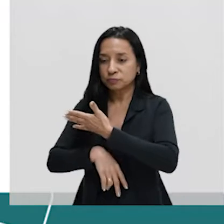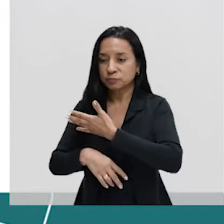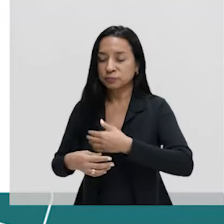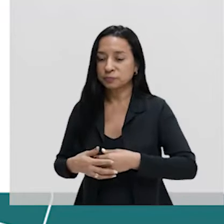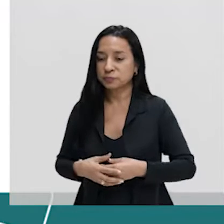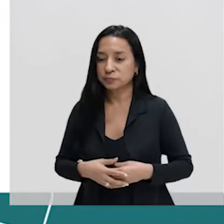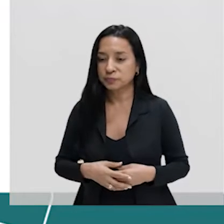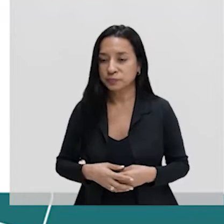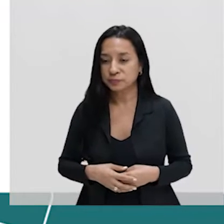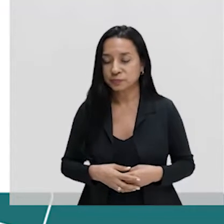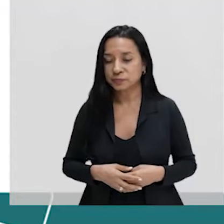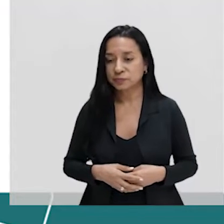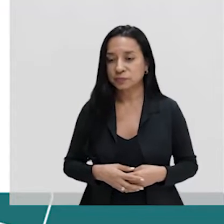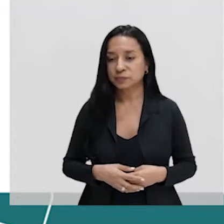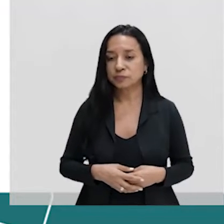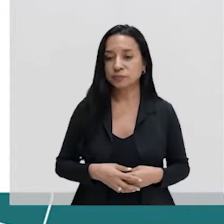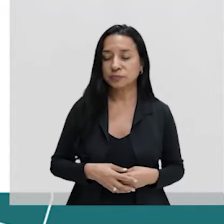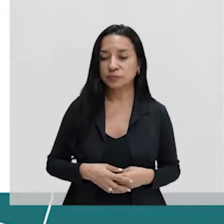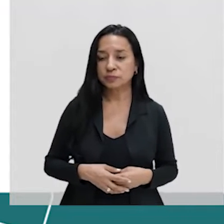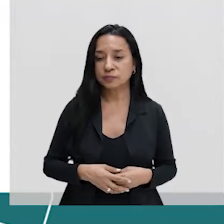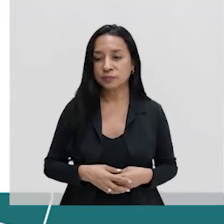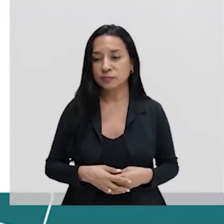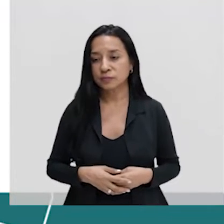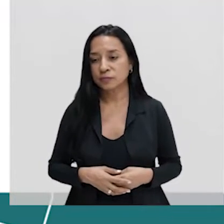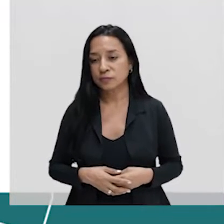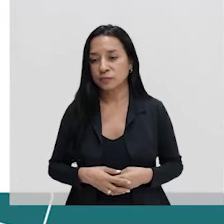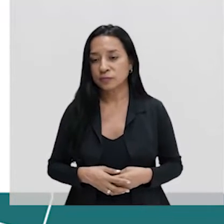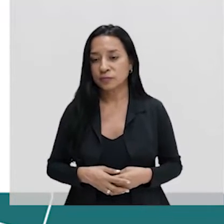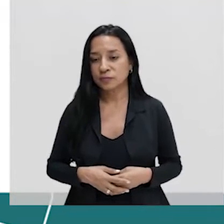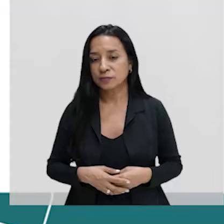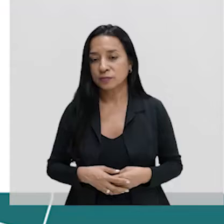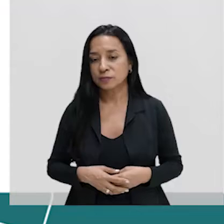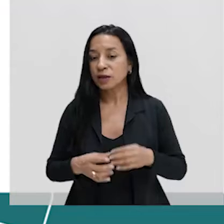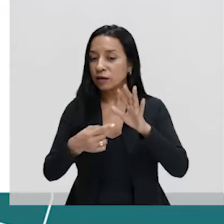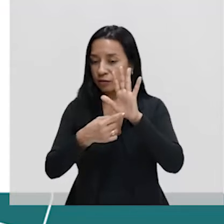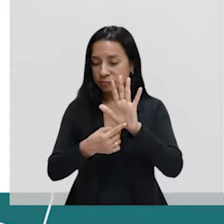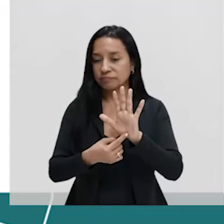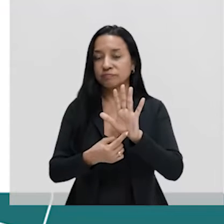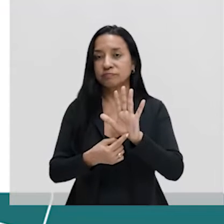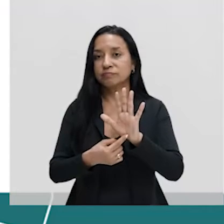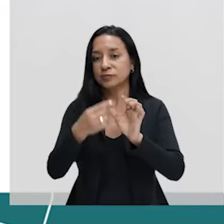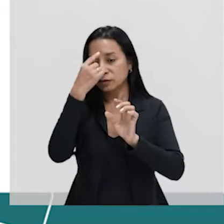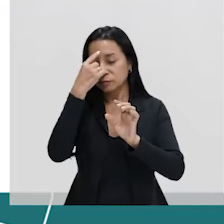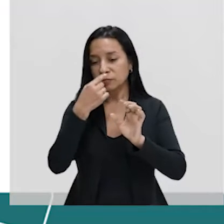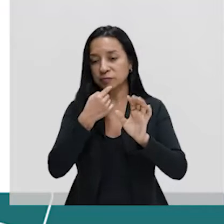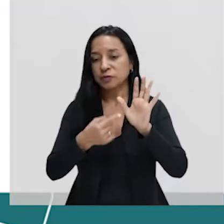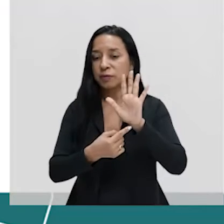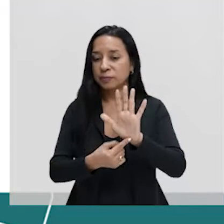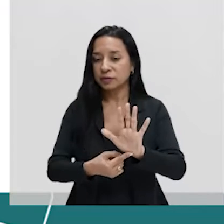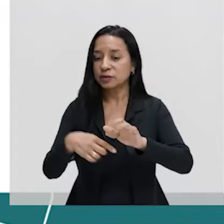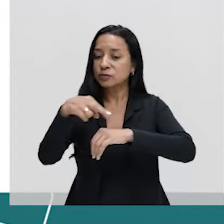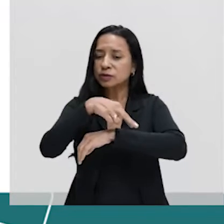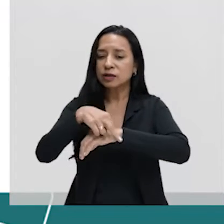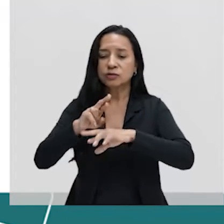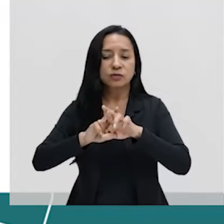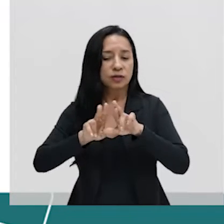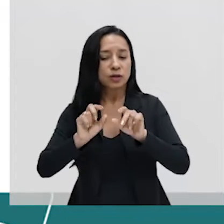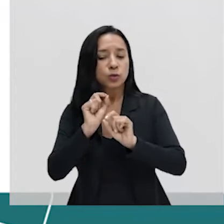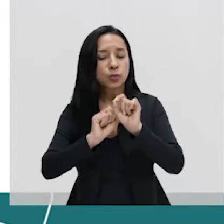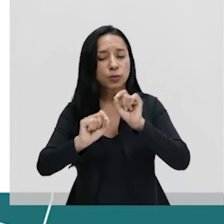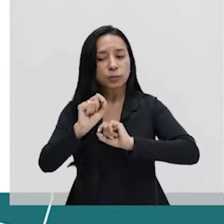autor também muito conhecido do meio teatral, e eles apresentam na rua, diferente do que a gente possa